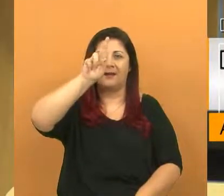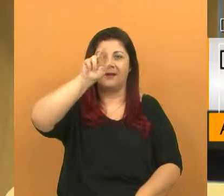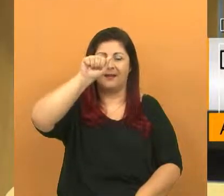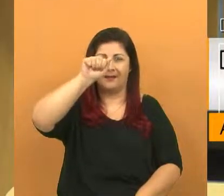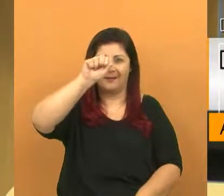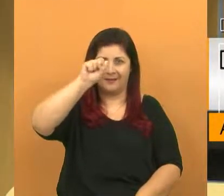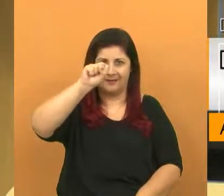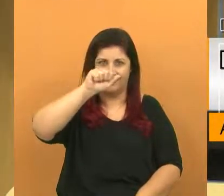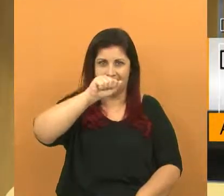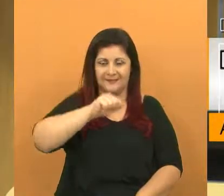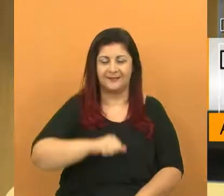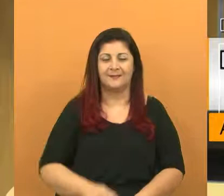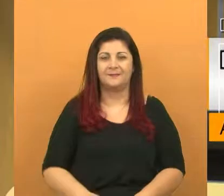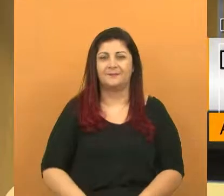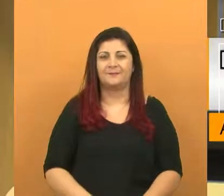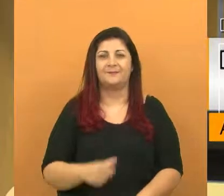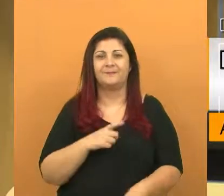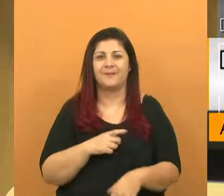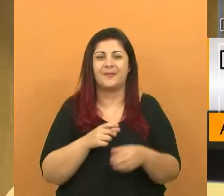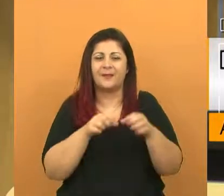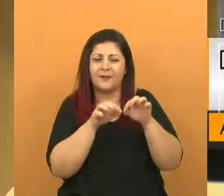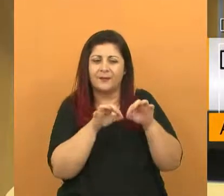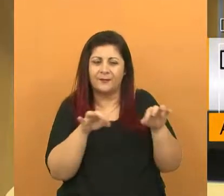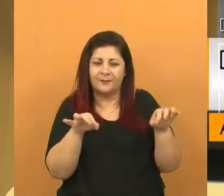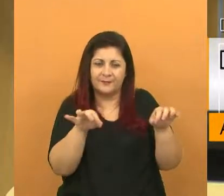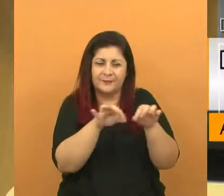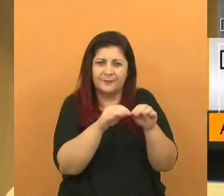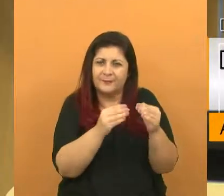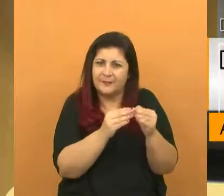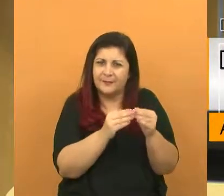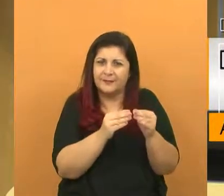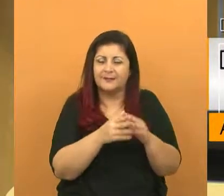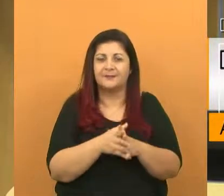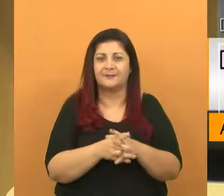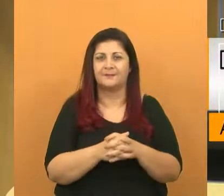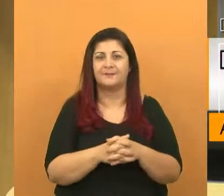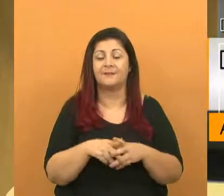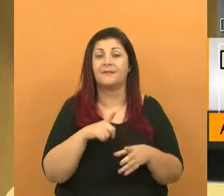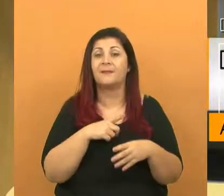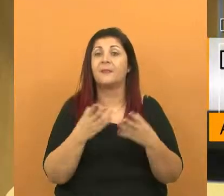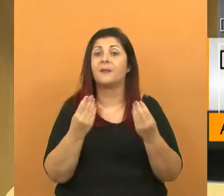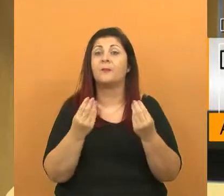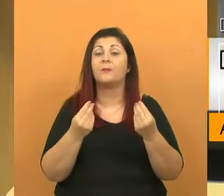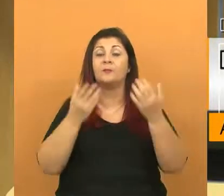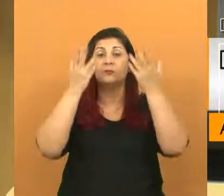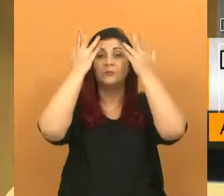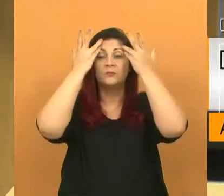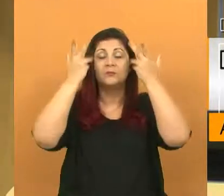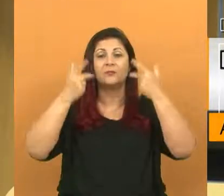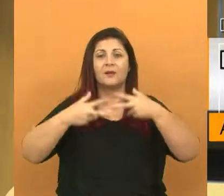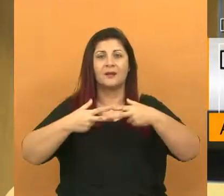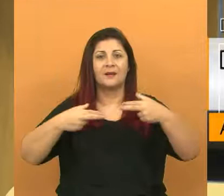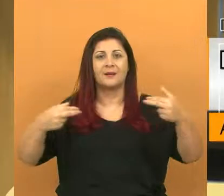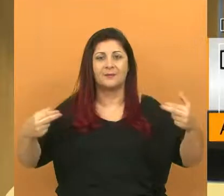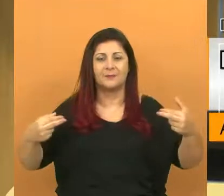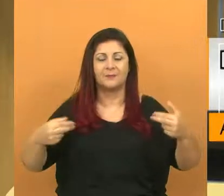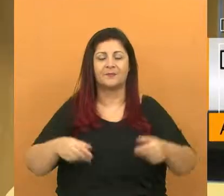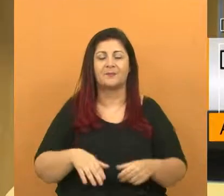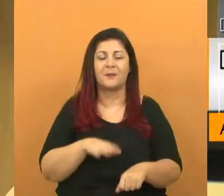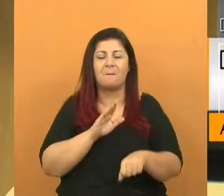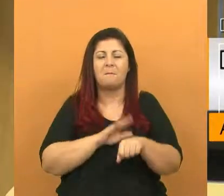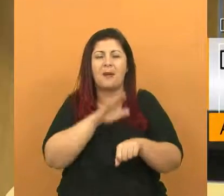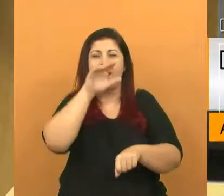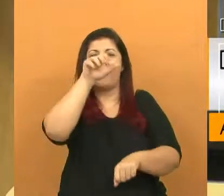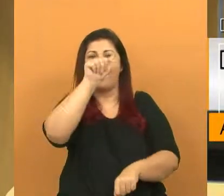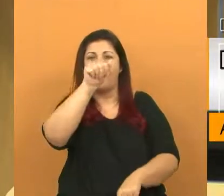aves montarem seus ninhos e procriarem no local existem várias outras espécies de animais sendo as áreas a ave predominante da